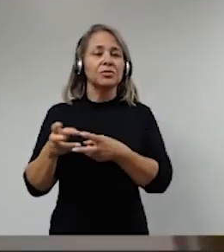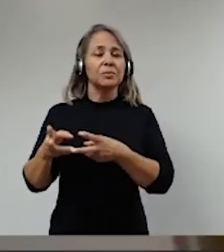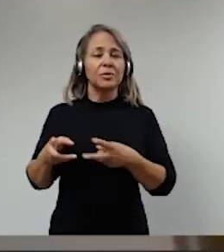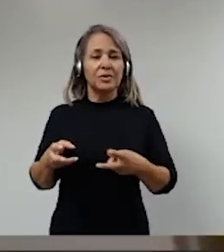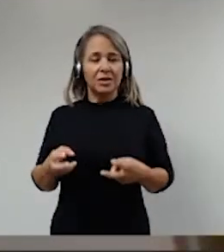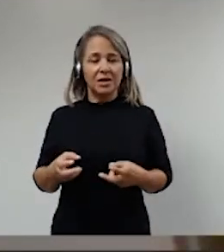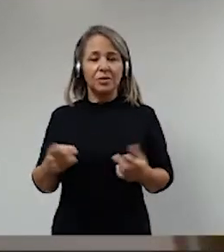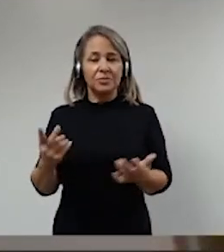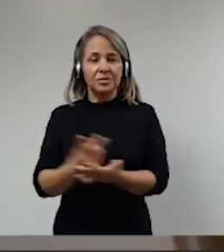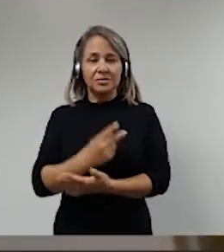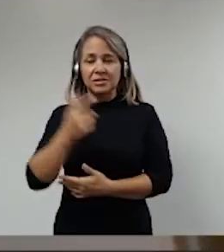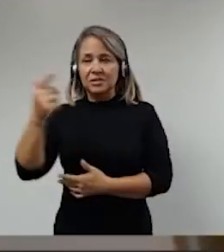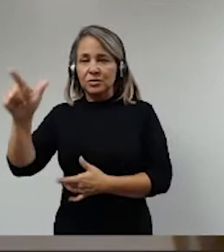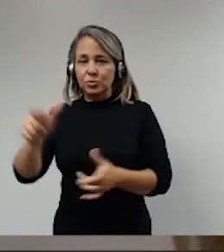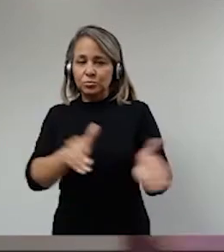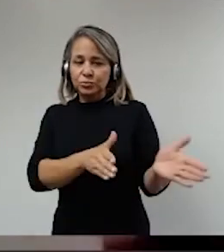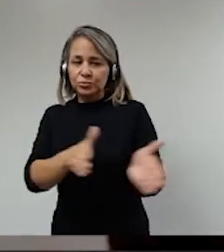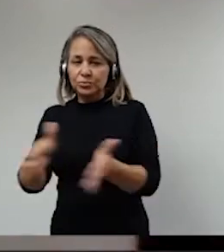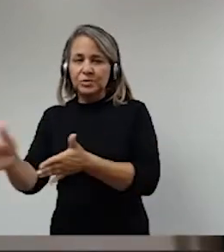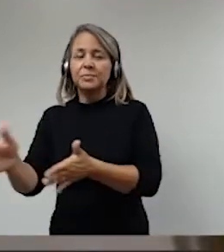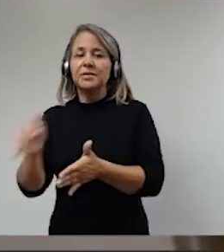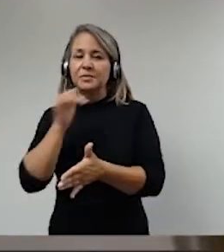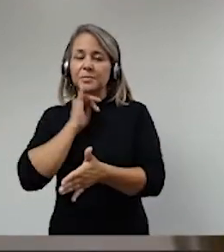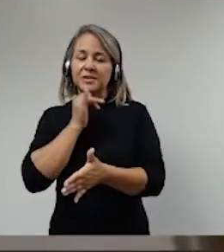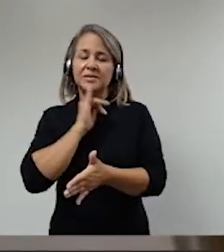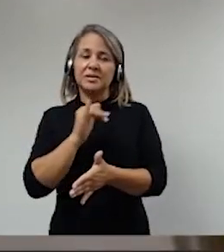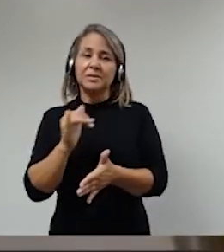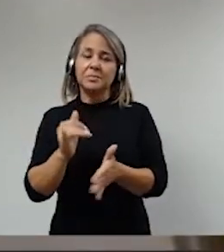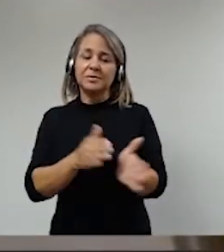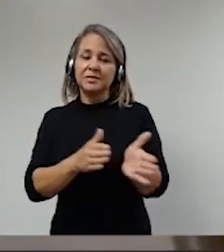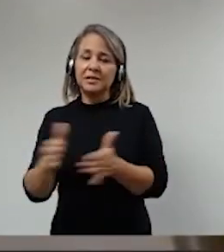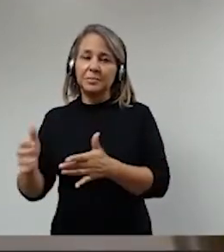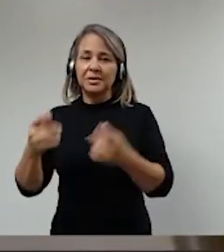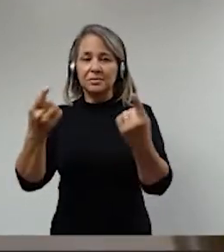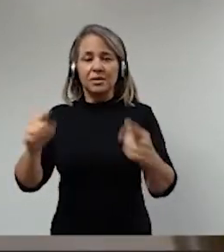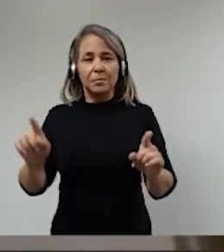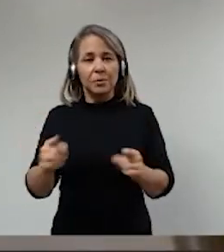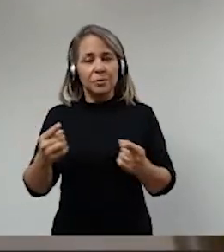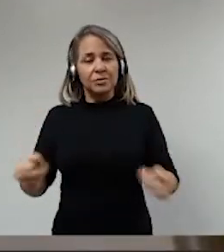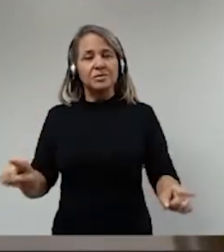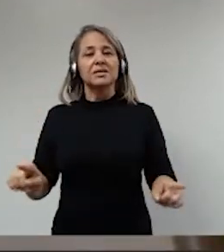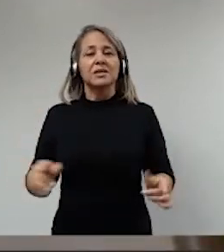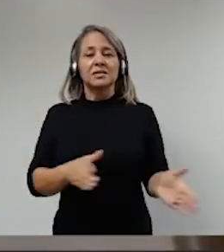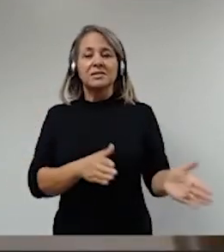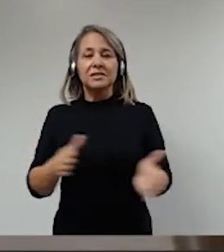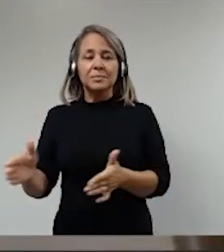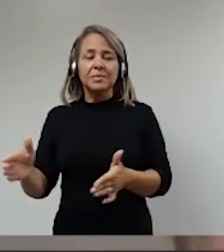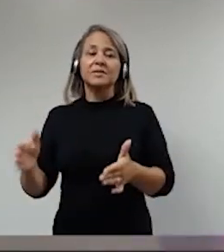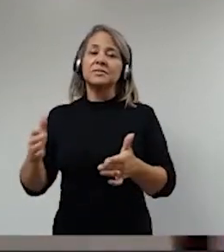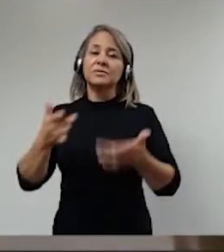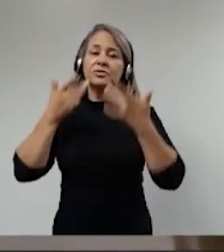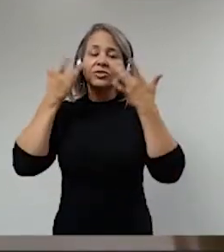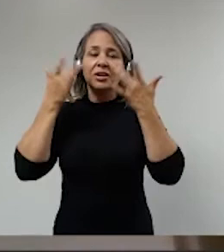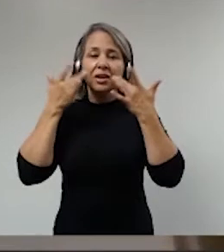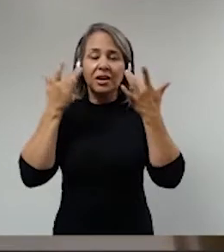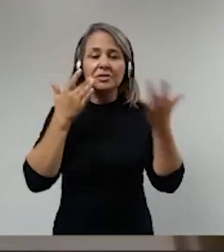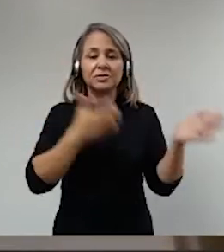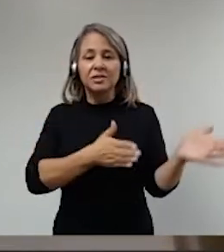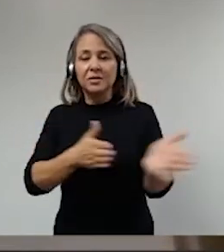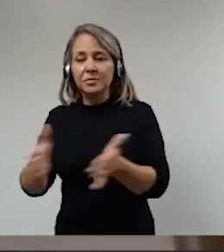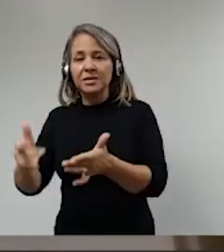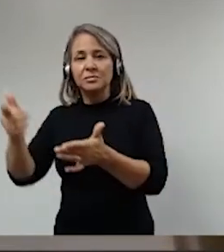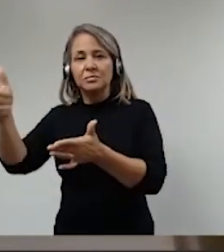o que acontece em outros segmentos, como segmentos de música, segmentos de teatro, outros